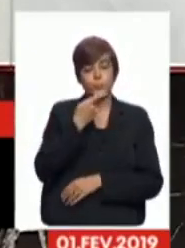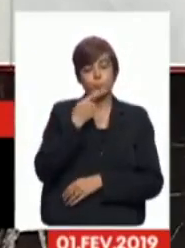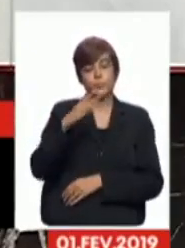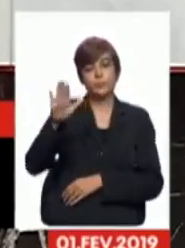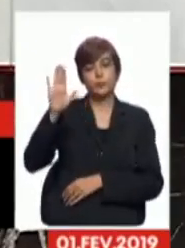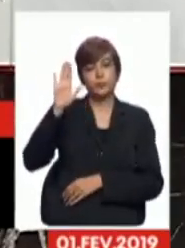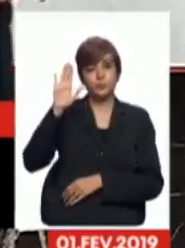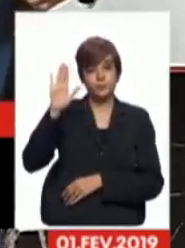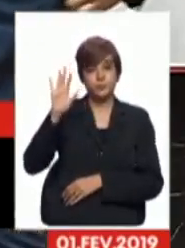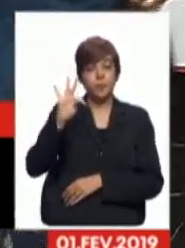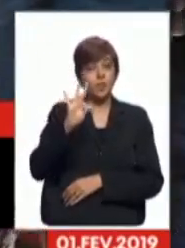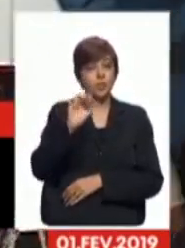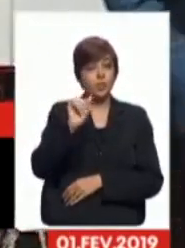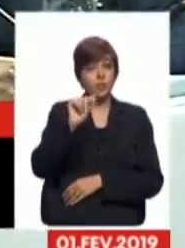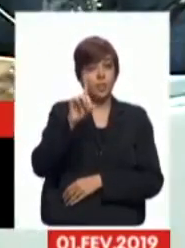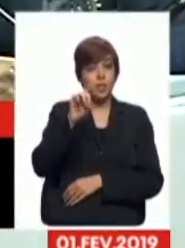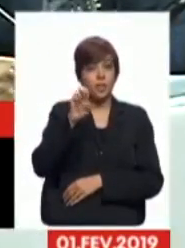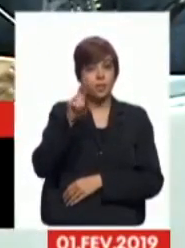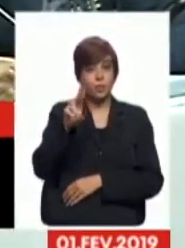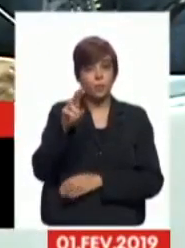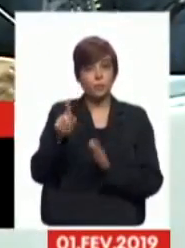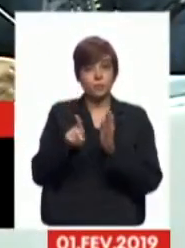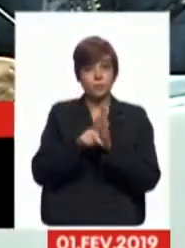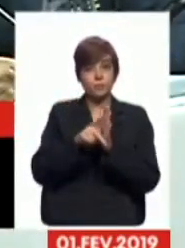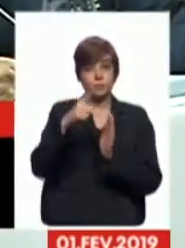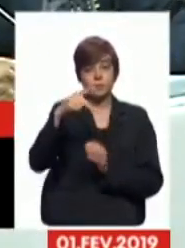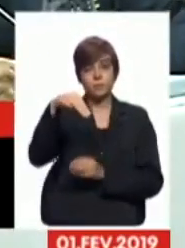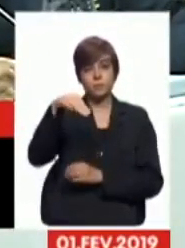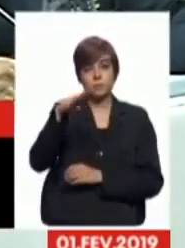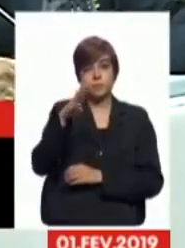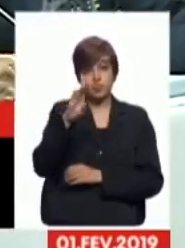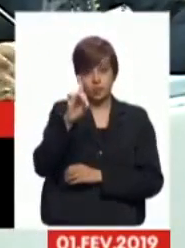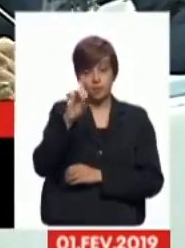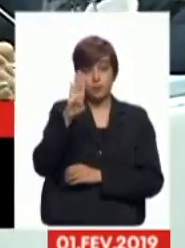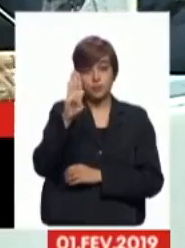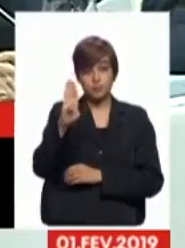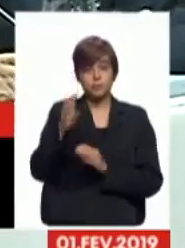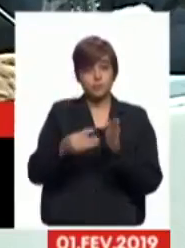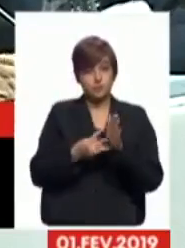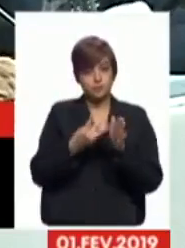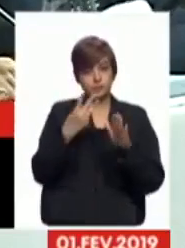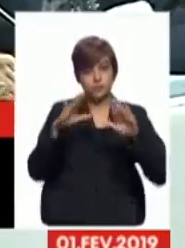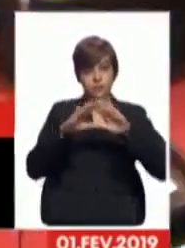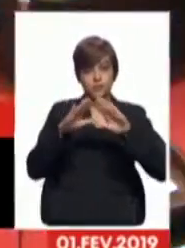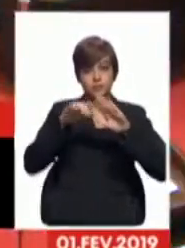Tadeu Martins Leite, do MDB, foi reeleito para o terceiro mandato na